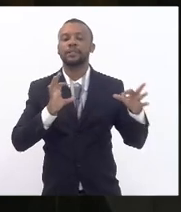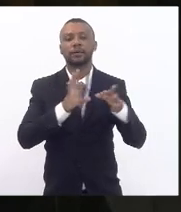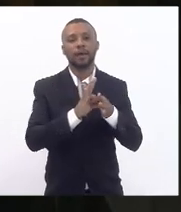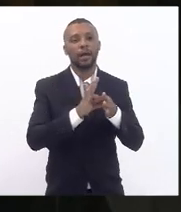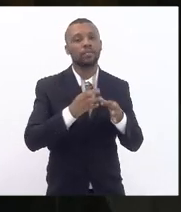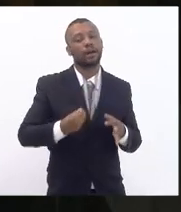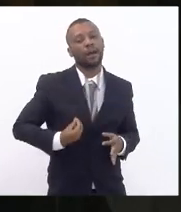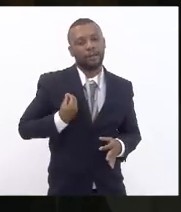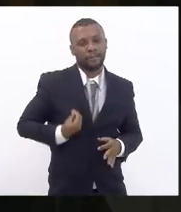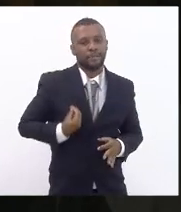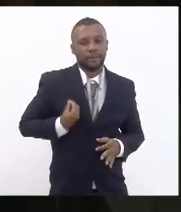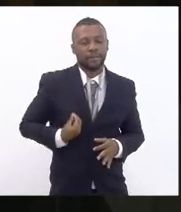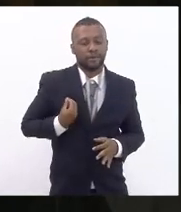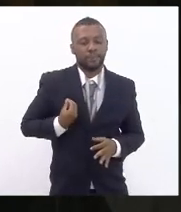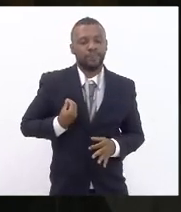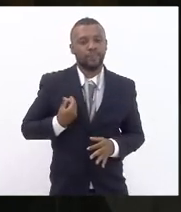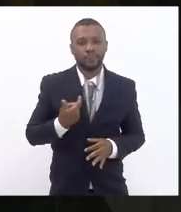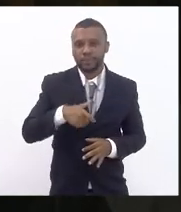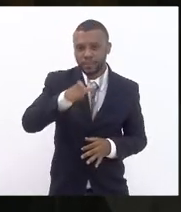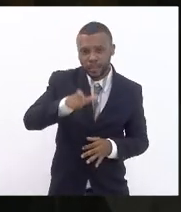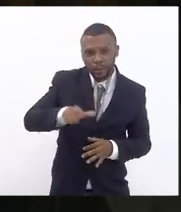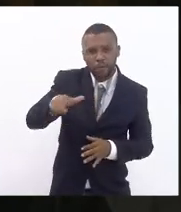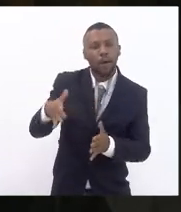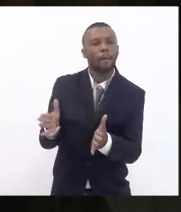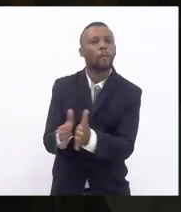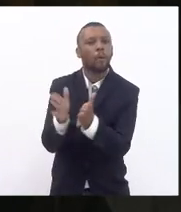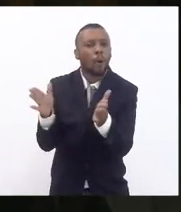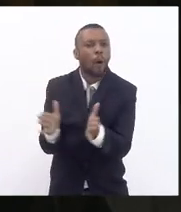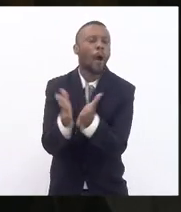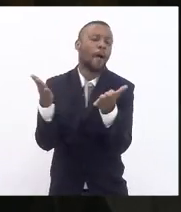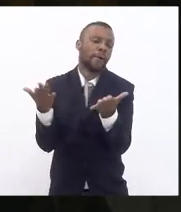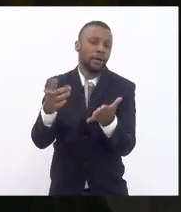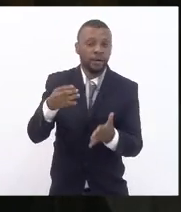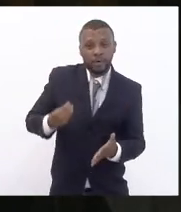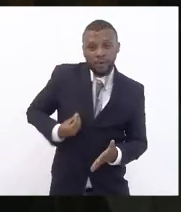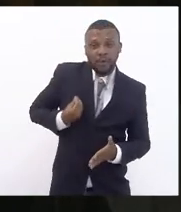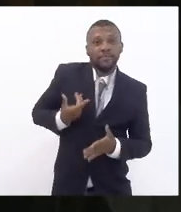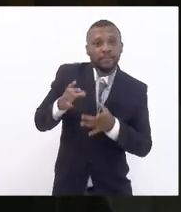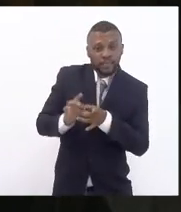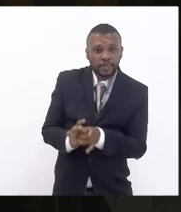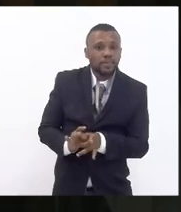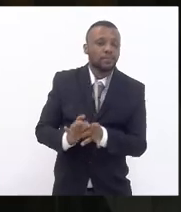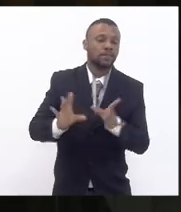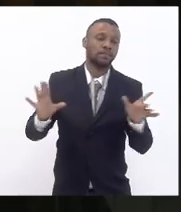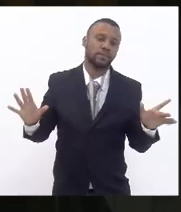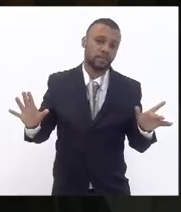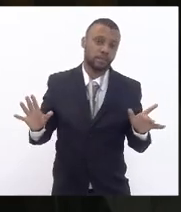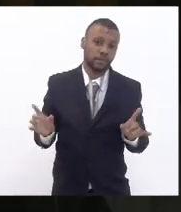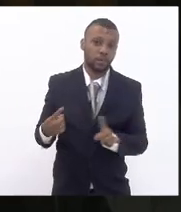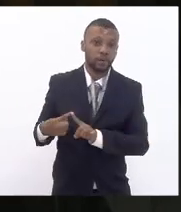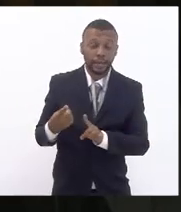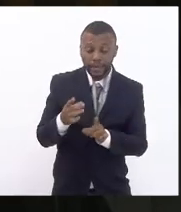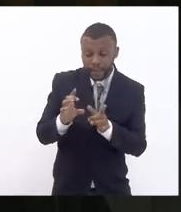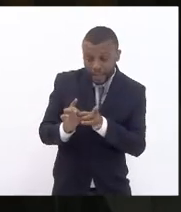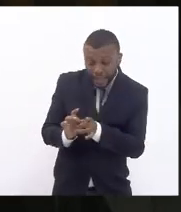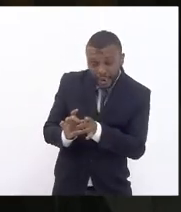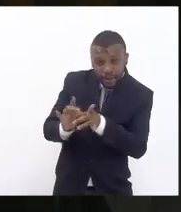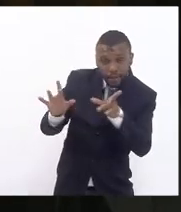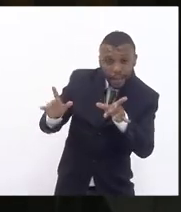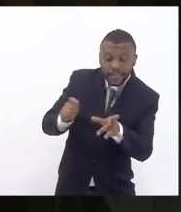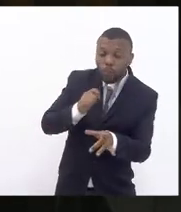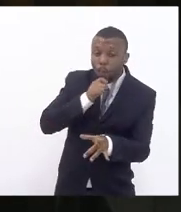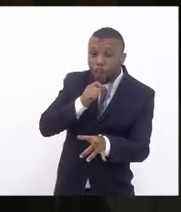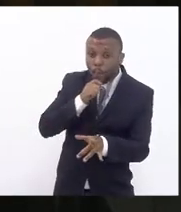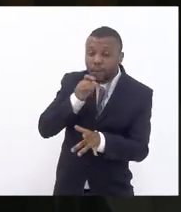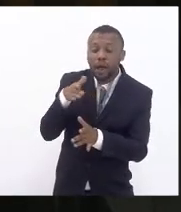vida dessas pessoas, que só pode ser uma vida em liberdade. Porque se não é em liberdade, não é tratamento. Se é em